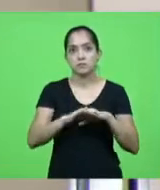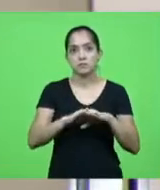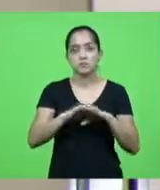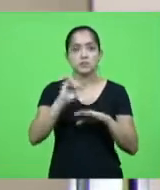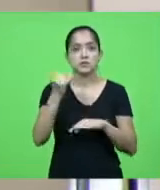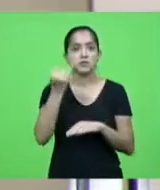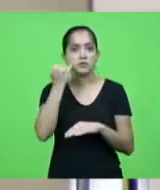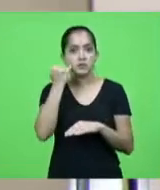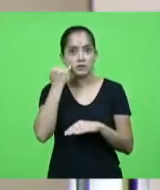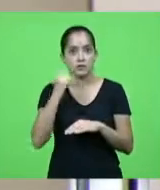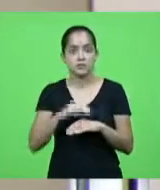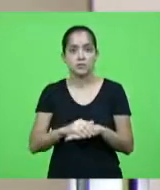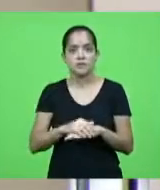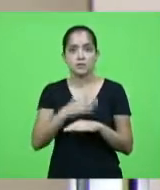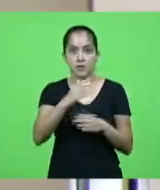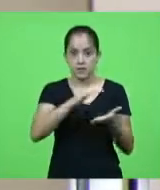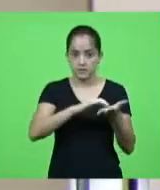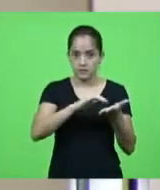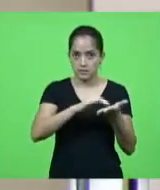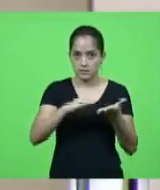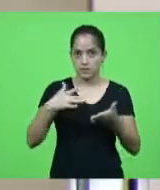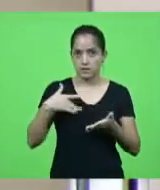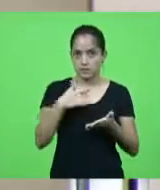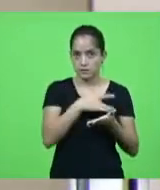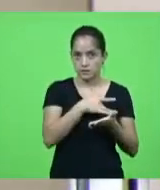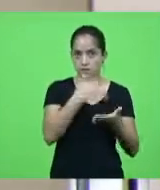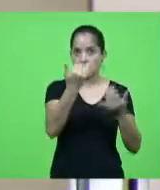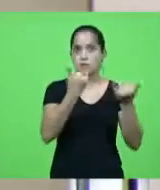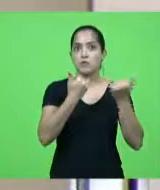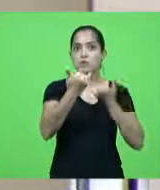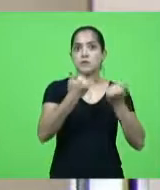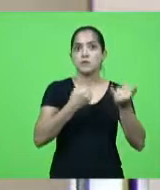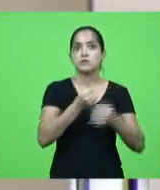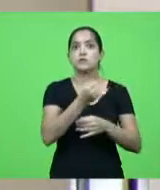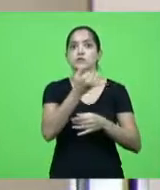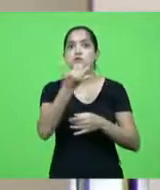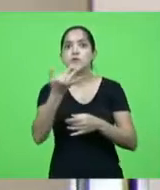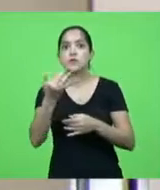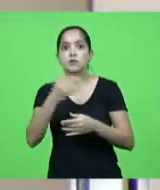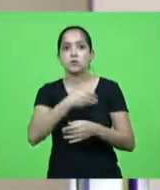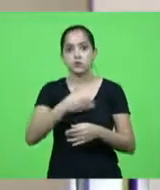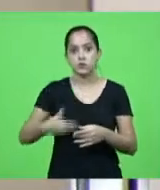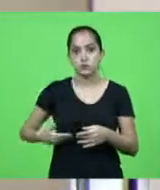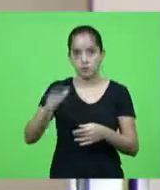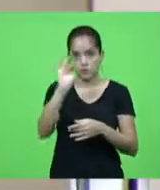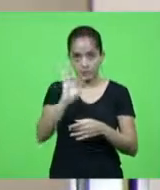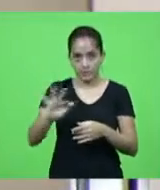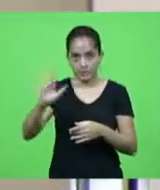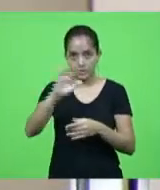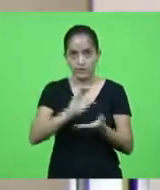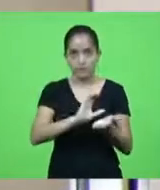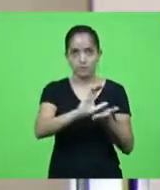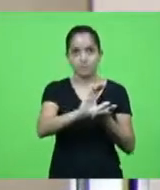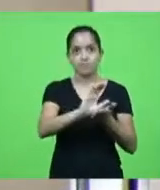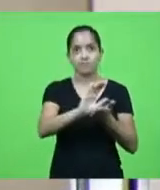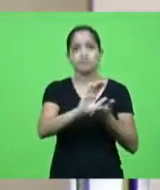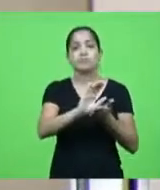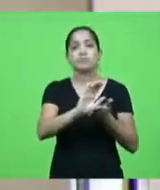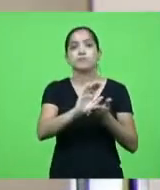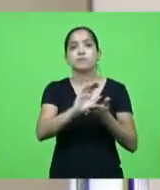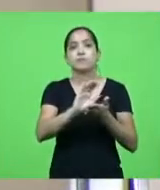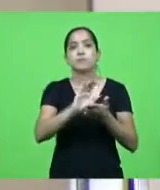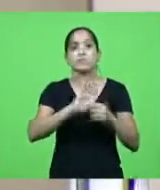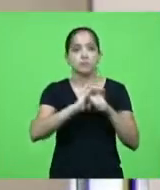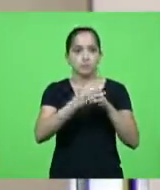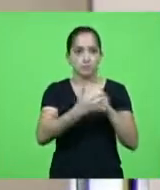Lopes. Solicitando ao secretário de Estado da Saúde informações acerca dos valores recebidos do Governo Federal exclusivamente para o combate ao Covid-19. Em discussão.